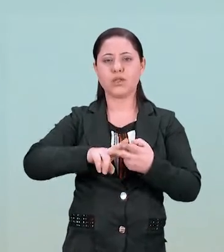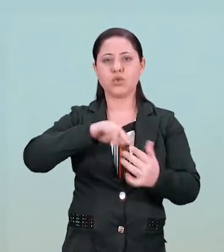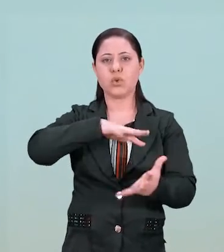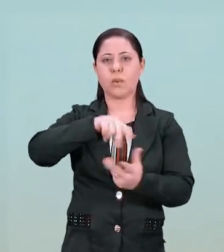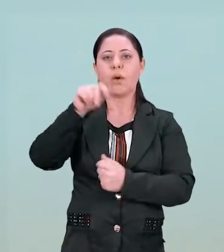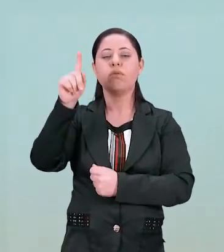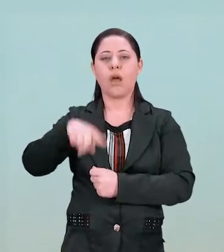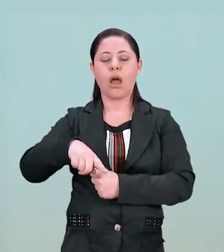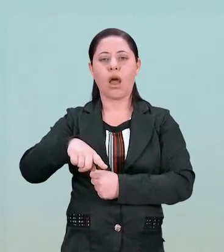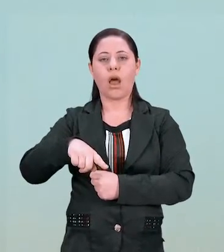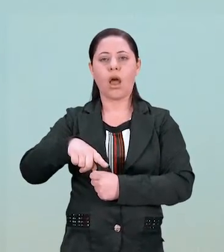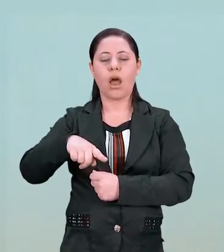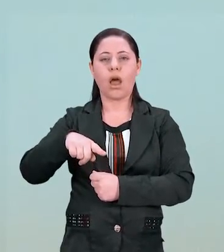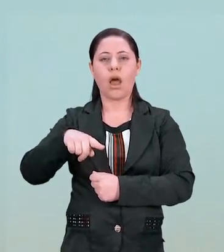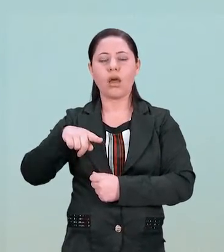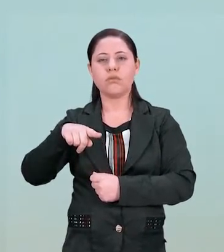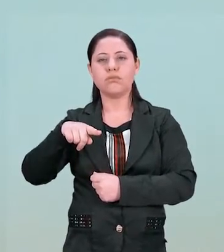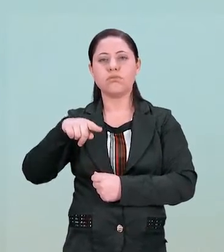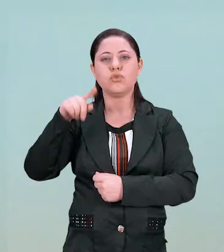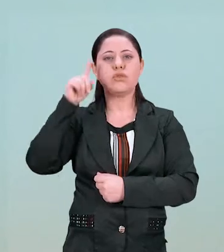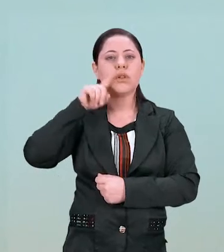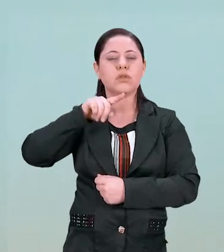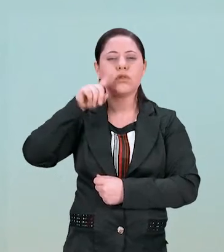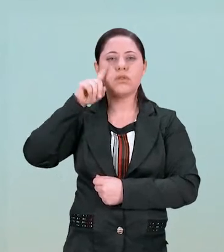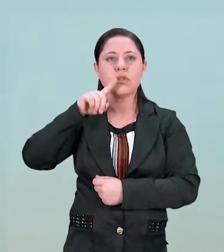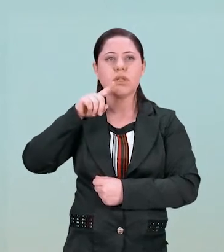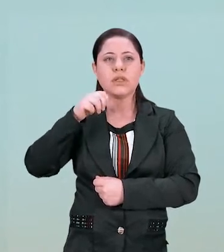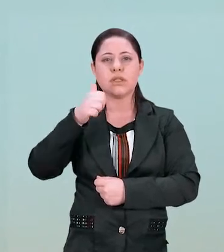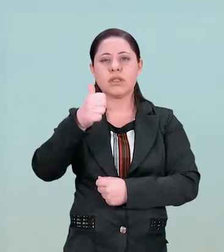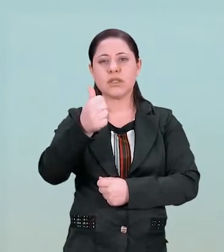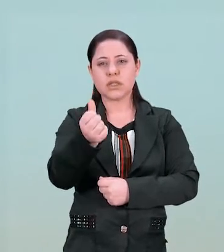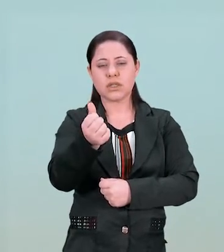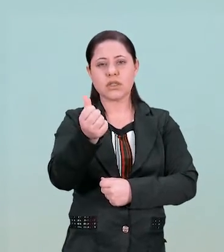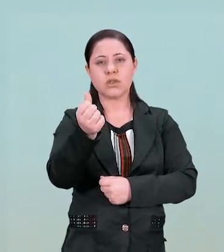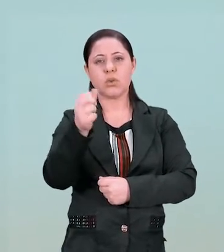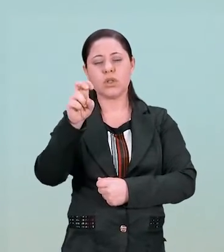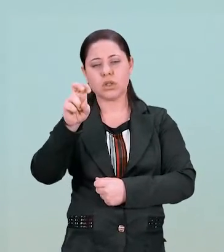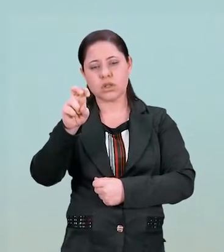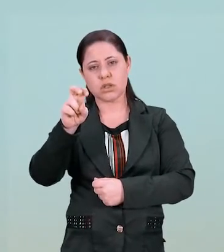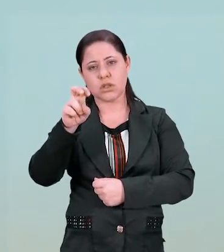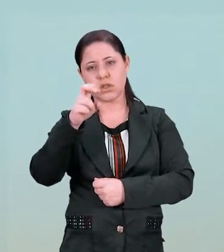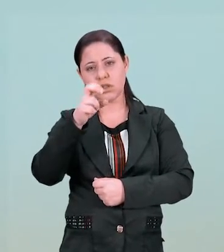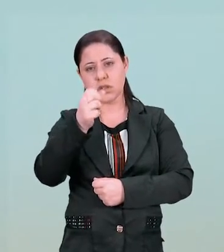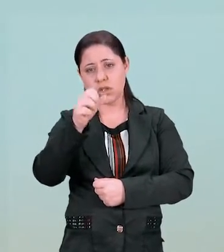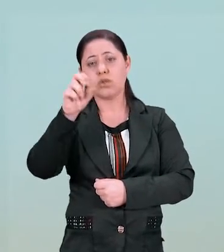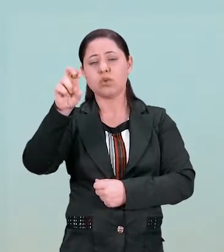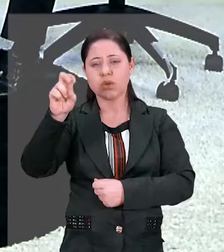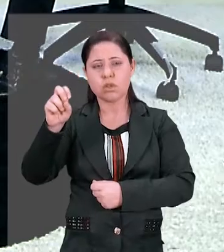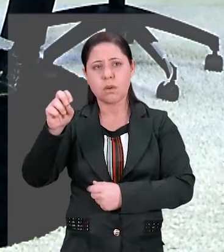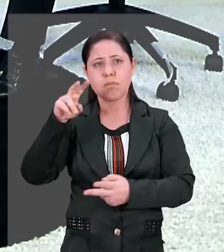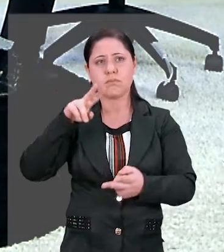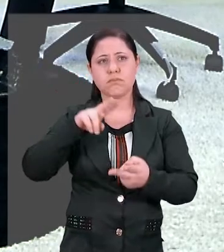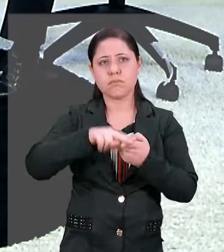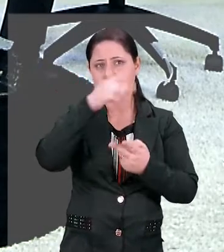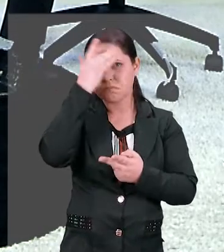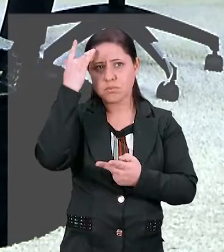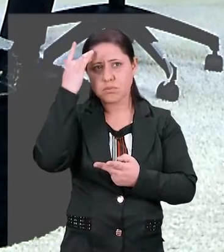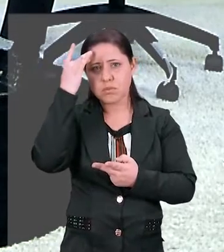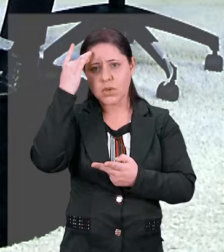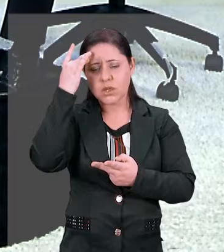são 655 presos por 100 mil habitantes. E nossos números, pasmem, eram